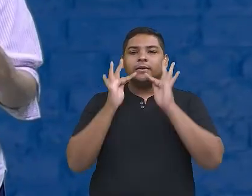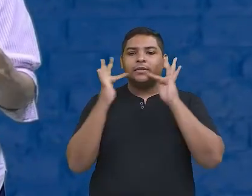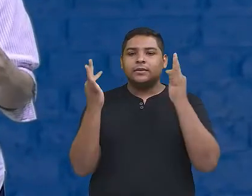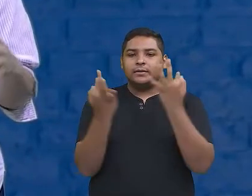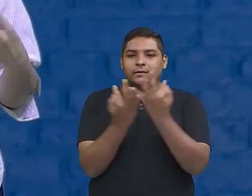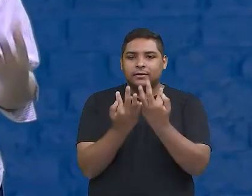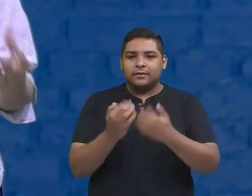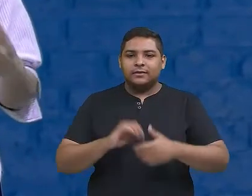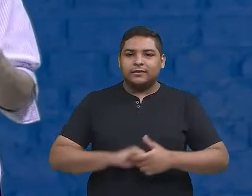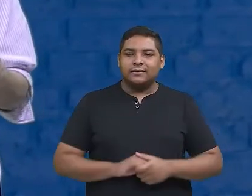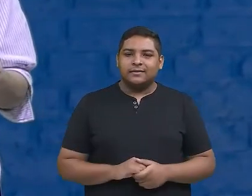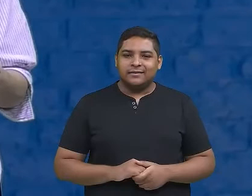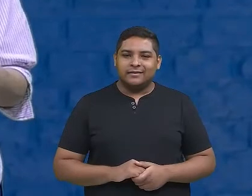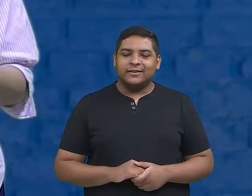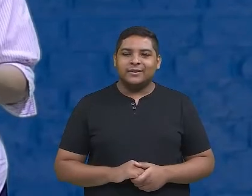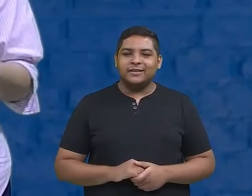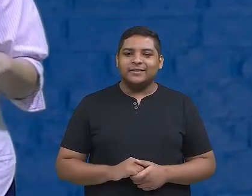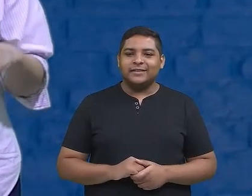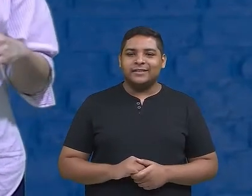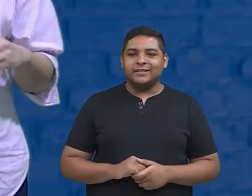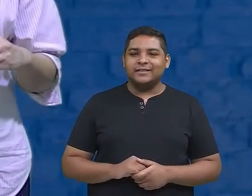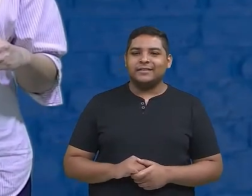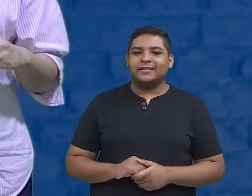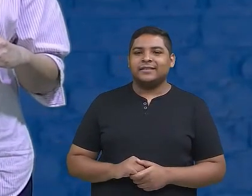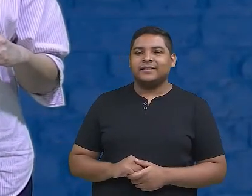né, compartilhar com a família na escola,